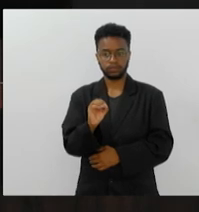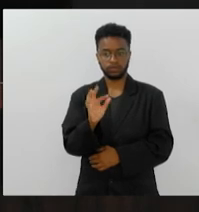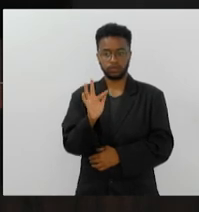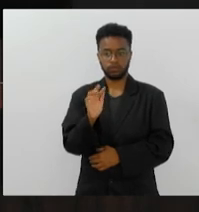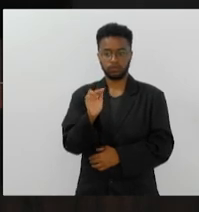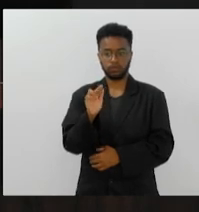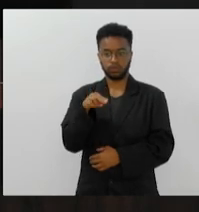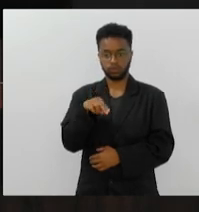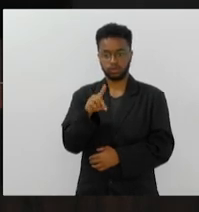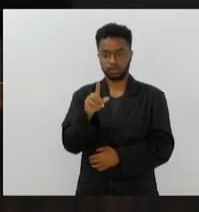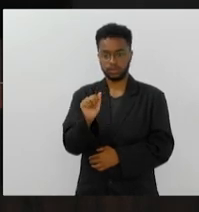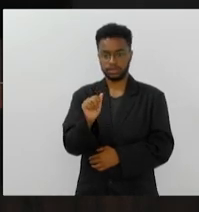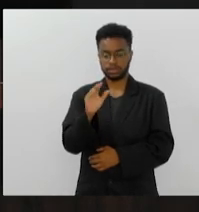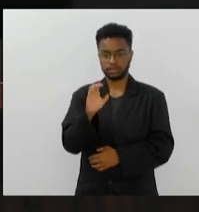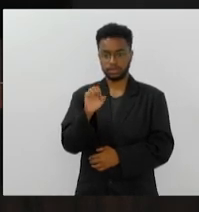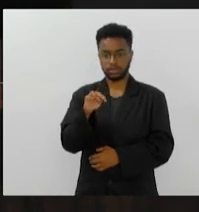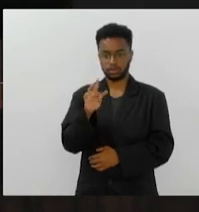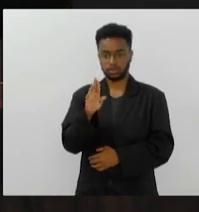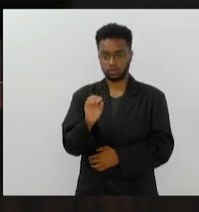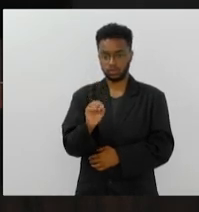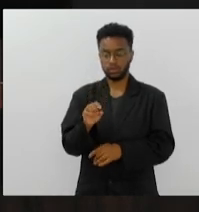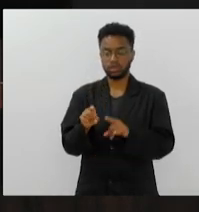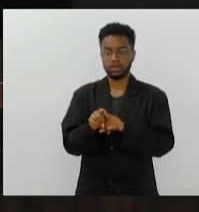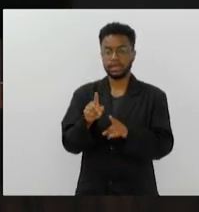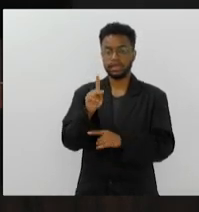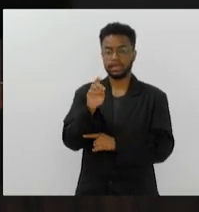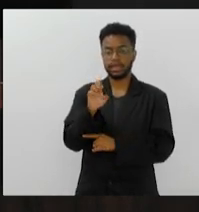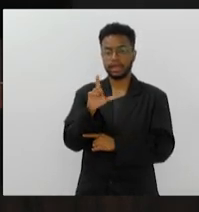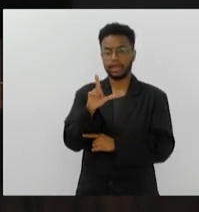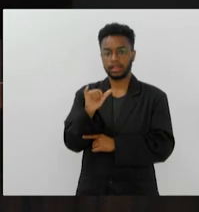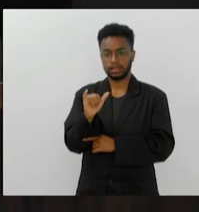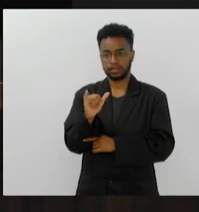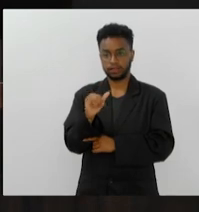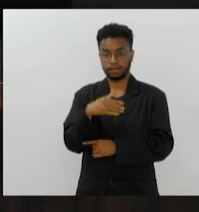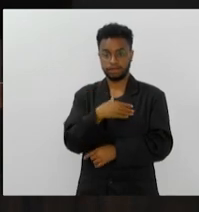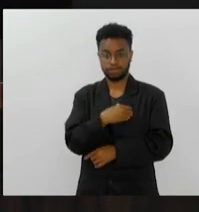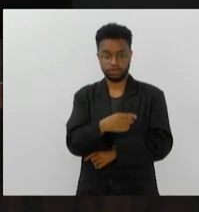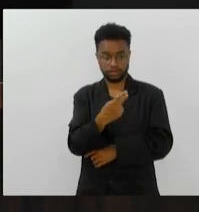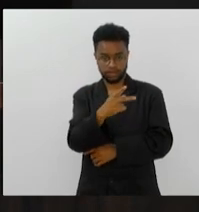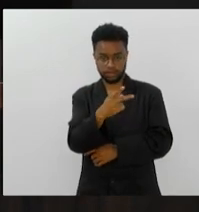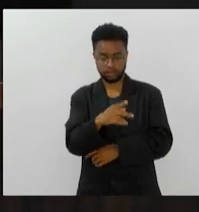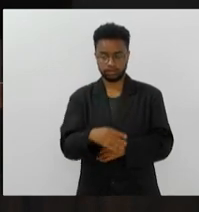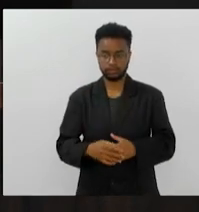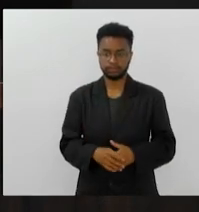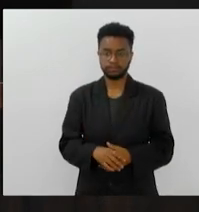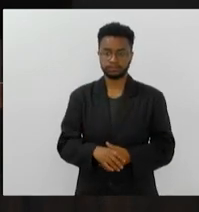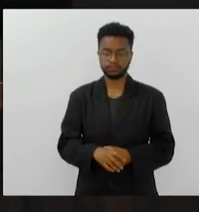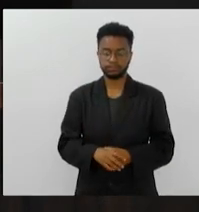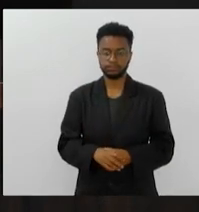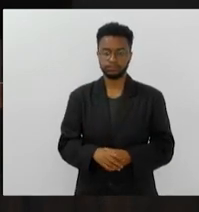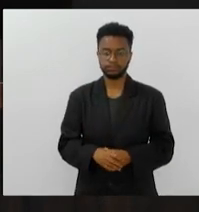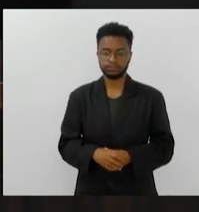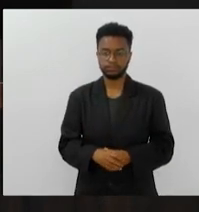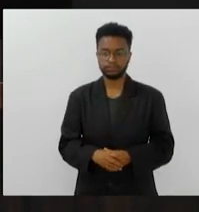Fundacentro. Kelly Teixeira dos Santos, filha do homenageado.